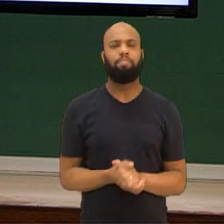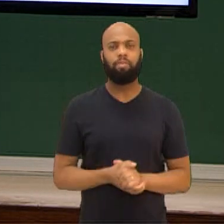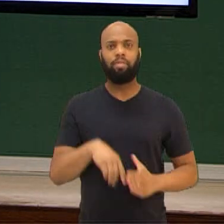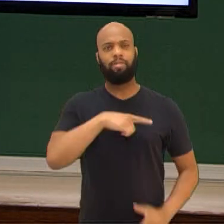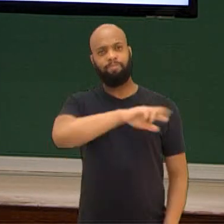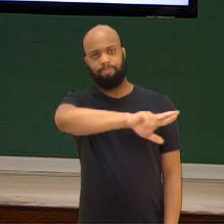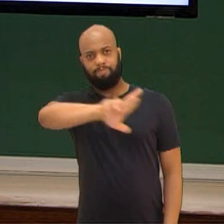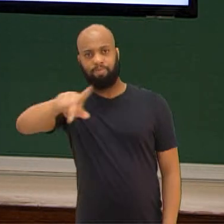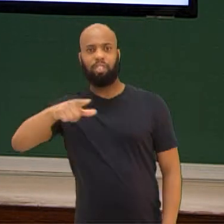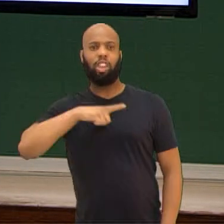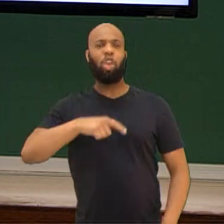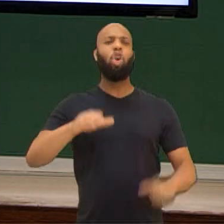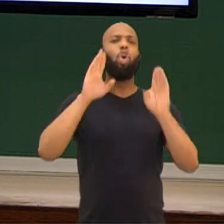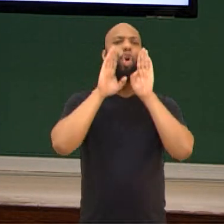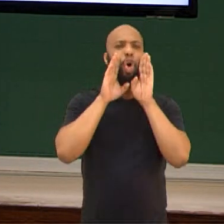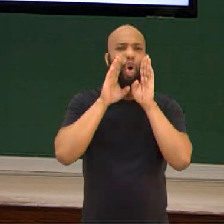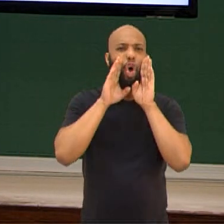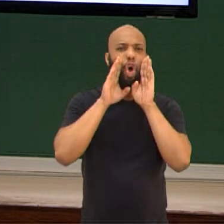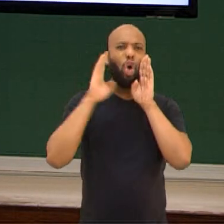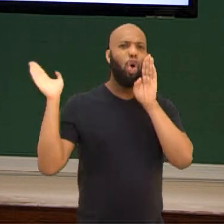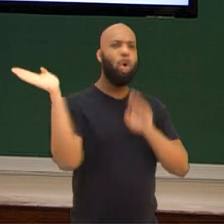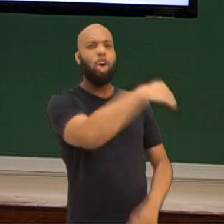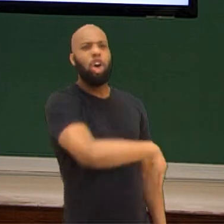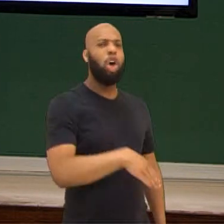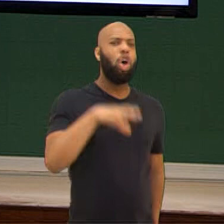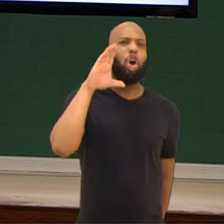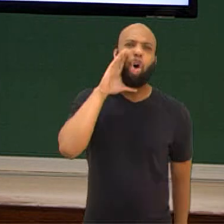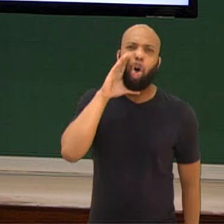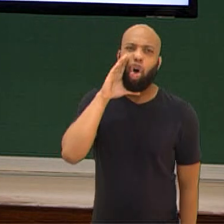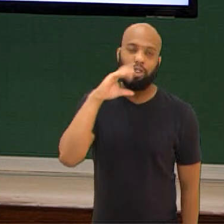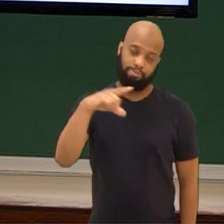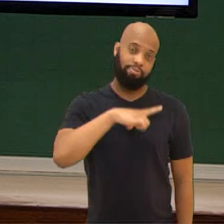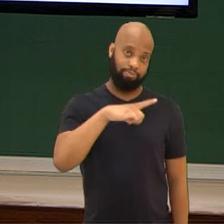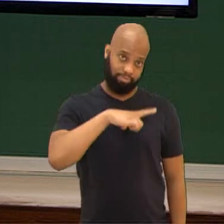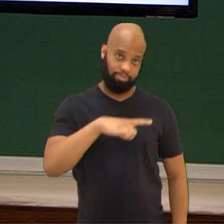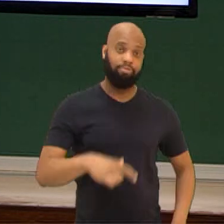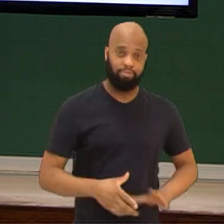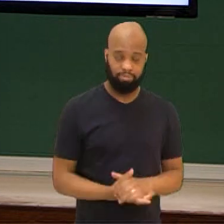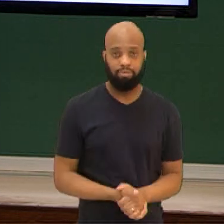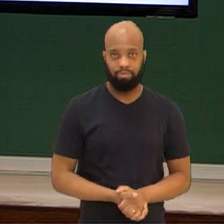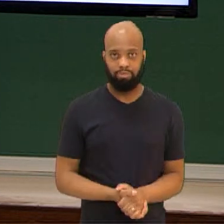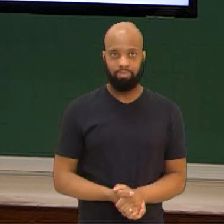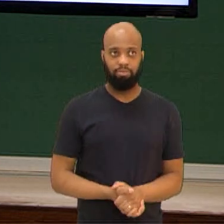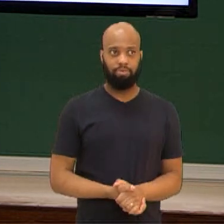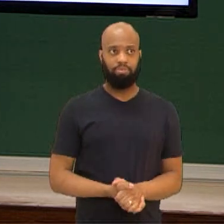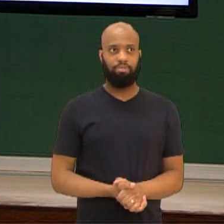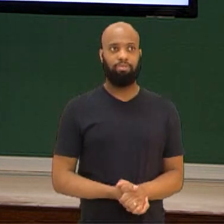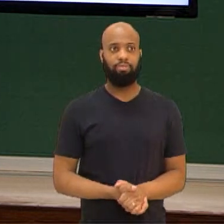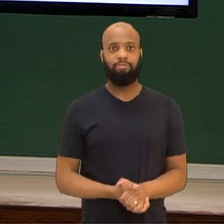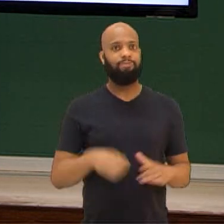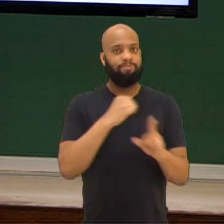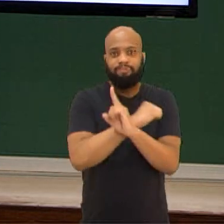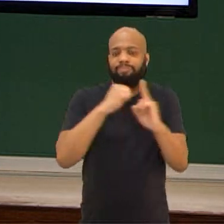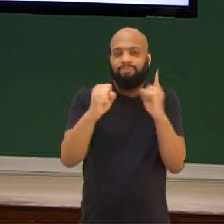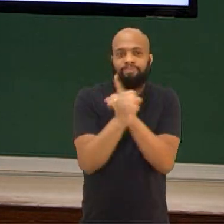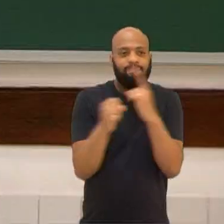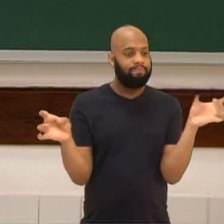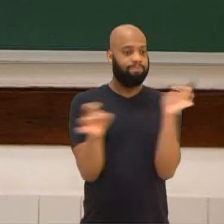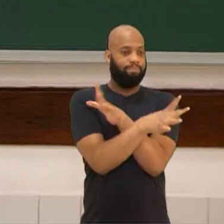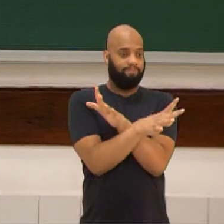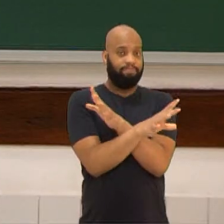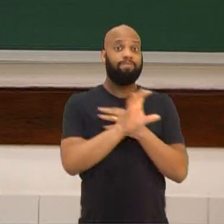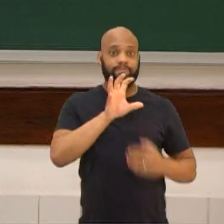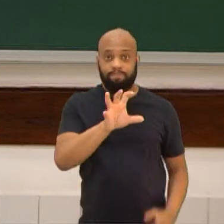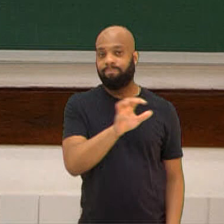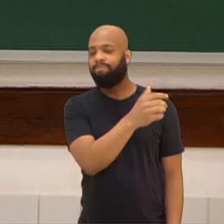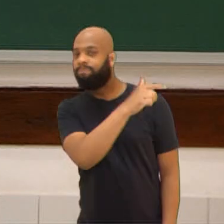Muitos deles foram vaiados, bastante vaiados. a sociedade ainda não estava preparada para isso, a